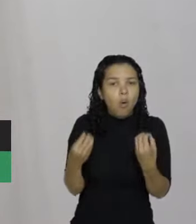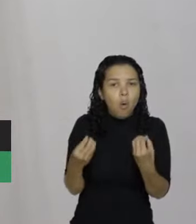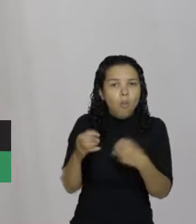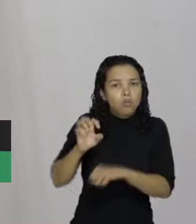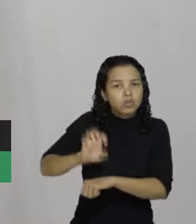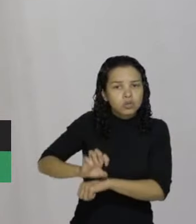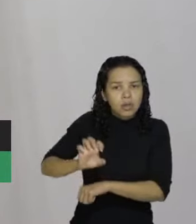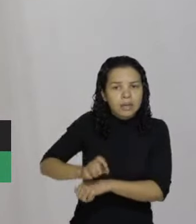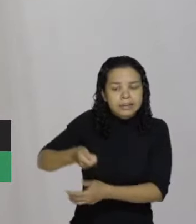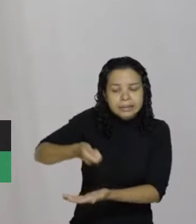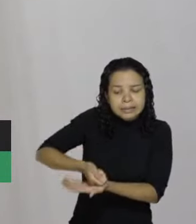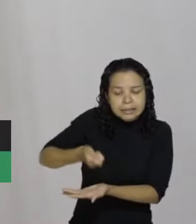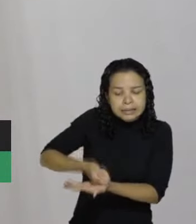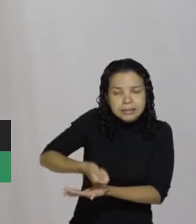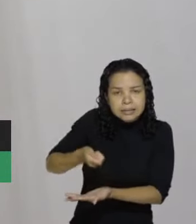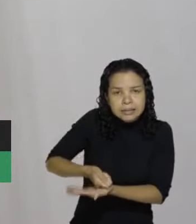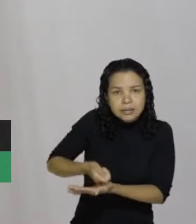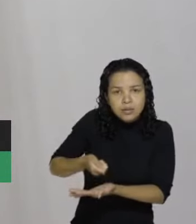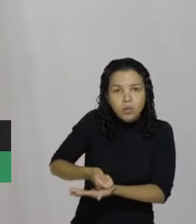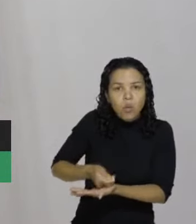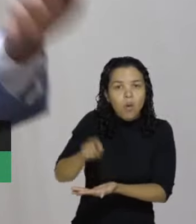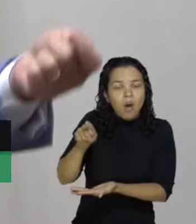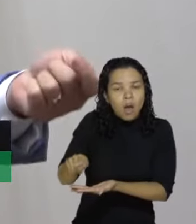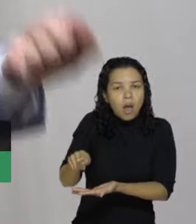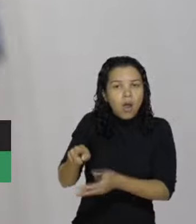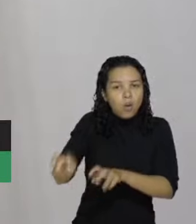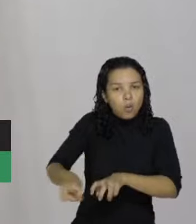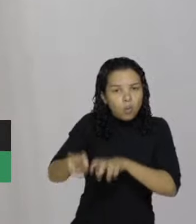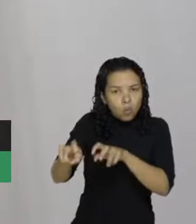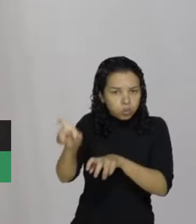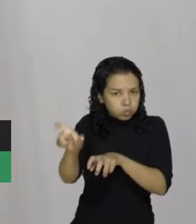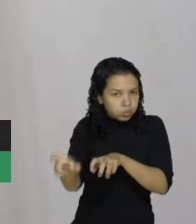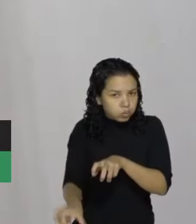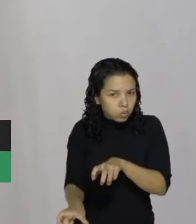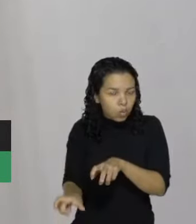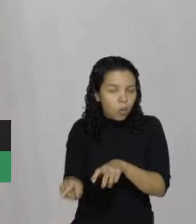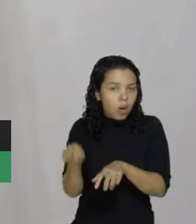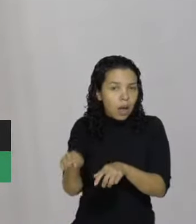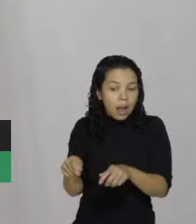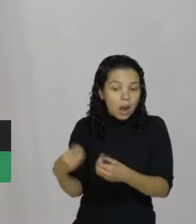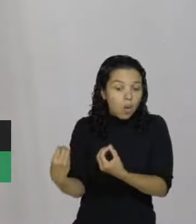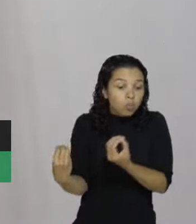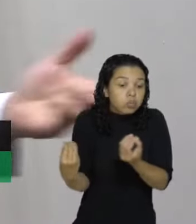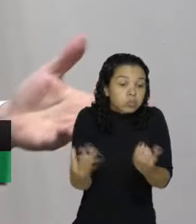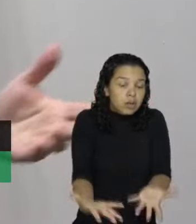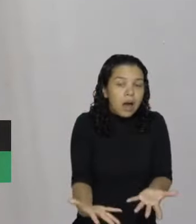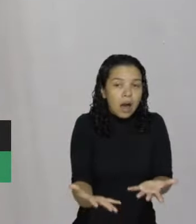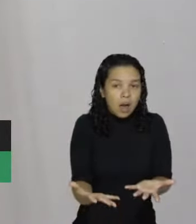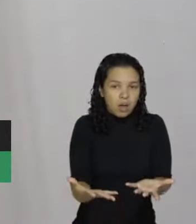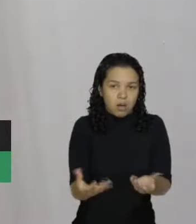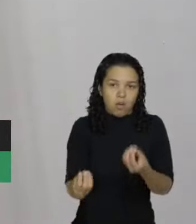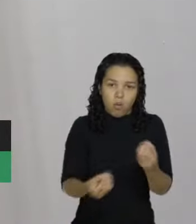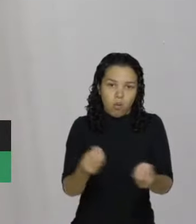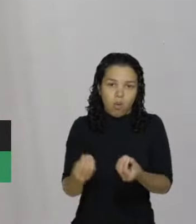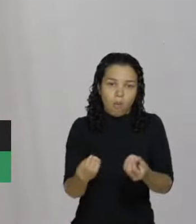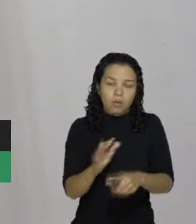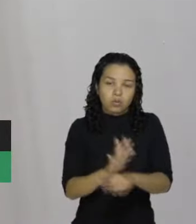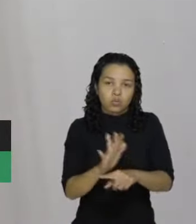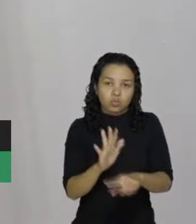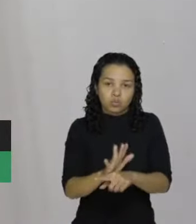está exigindo algo do agricultor que nem o Estado oferece a condição para que o agricultor possa cumprir com essa